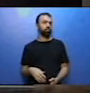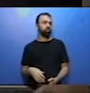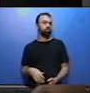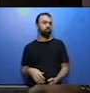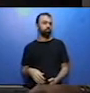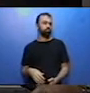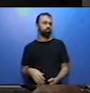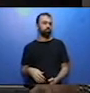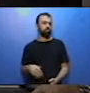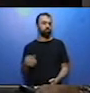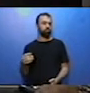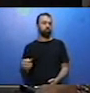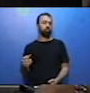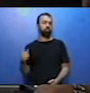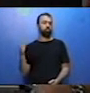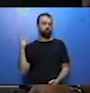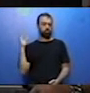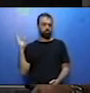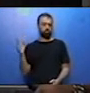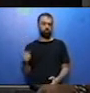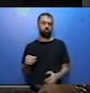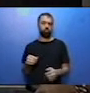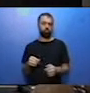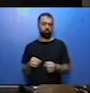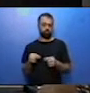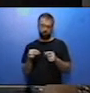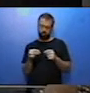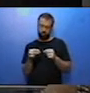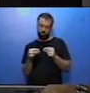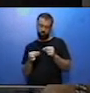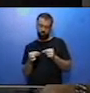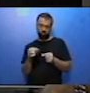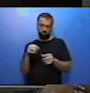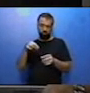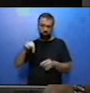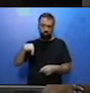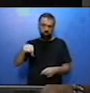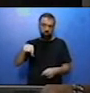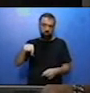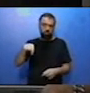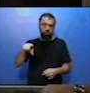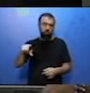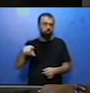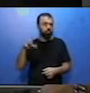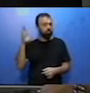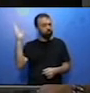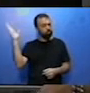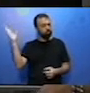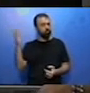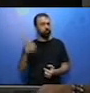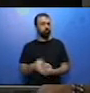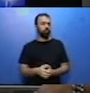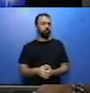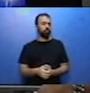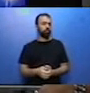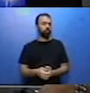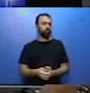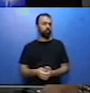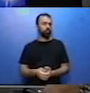as oleaginosas como a castanha de caju amêndoa avelã nozes